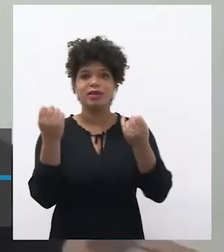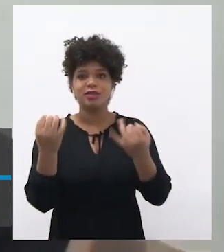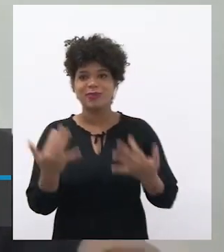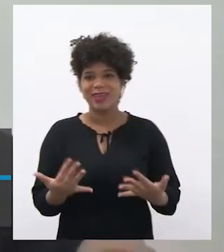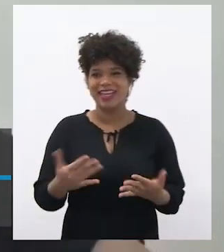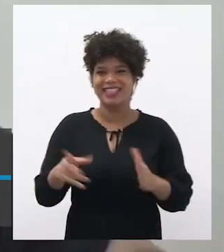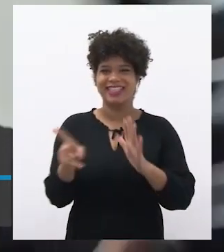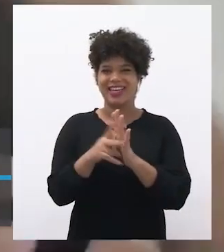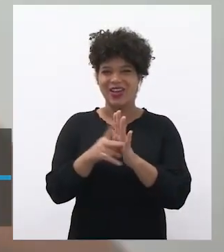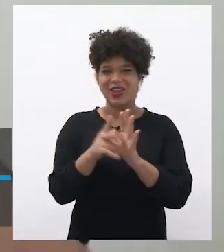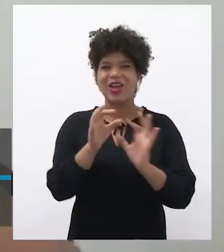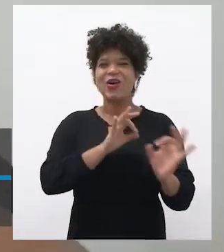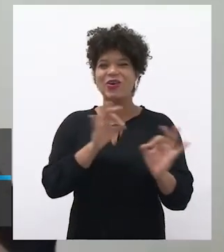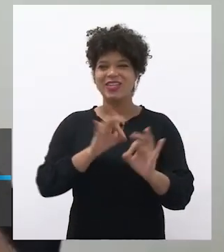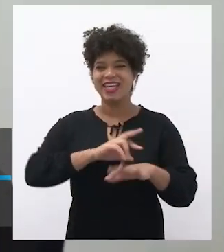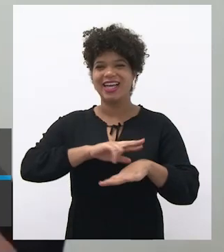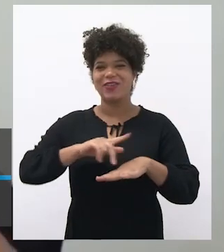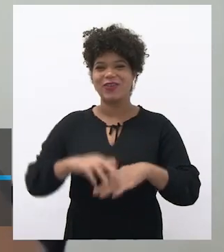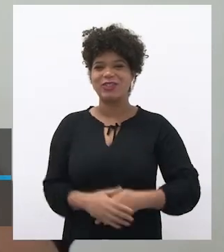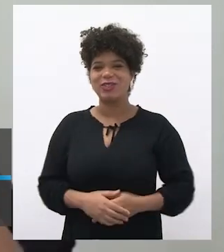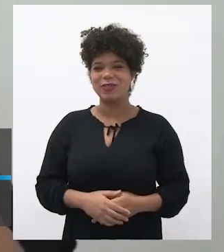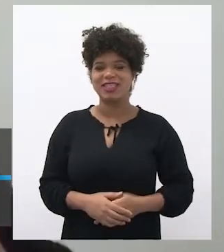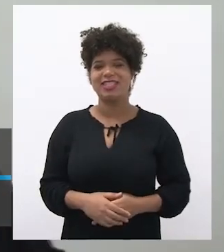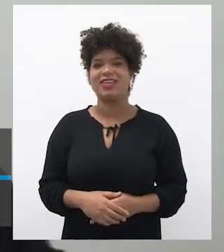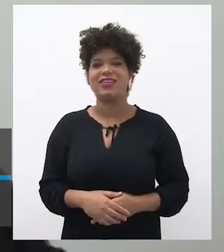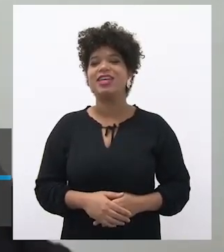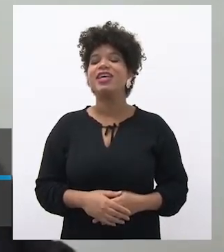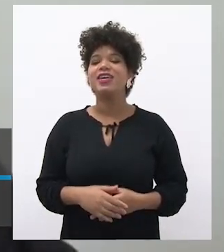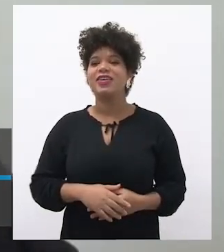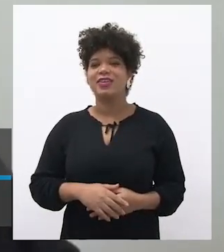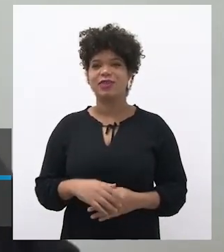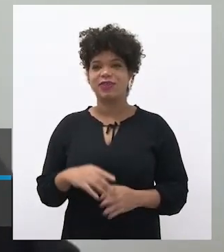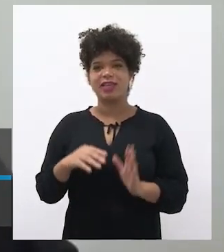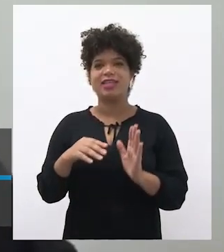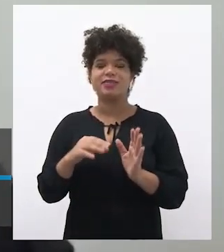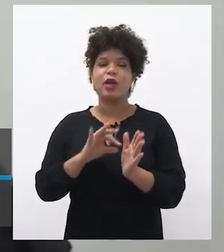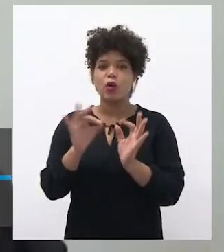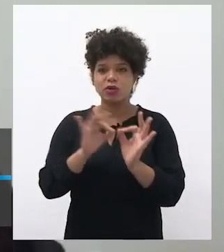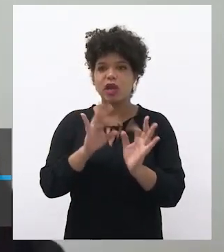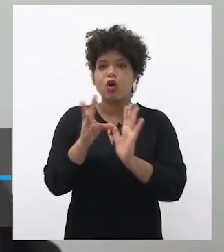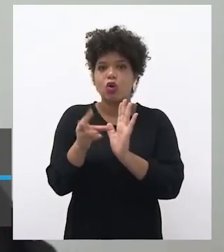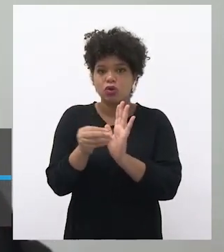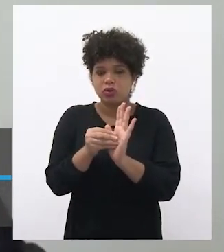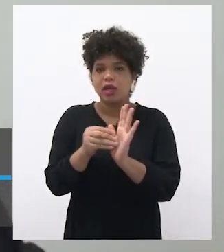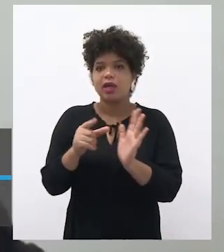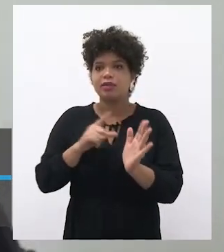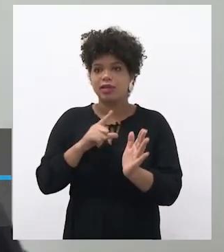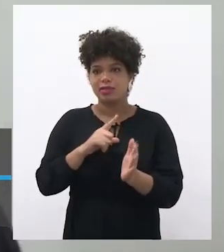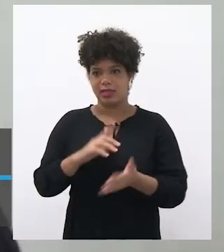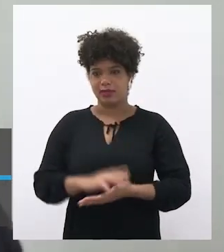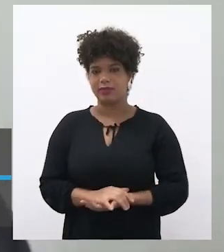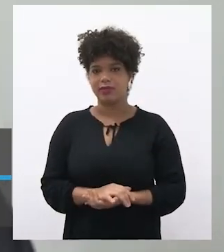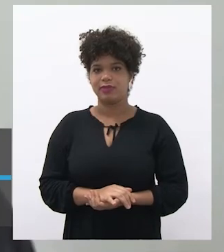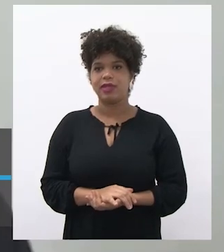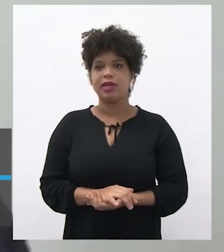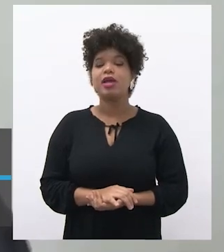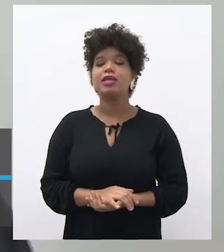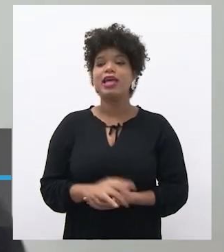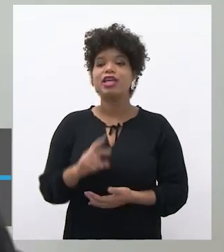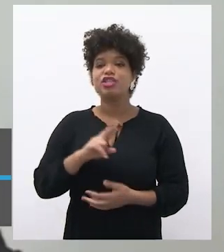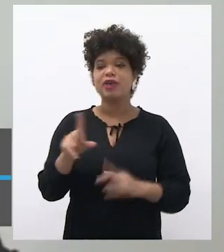prevendo mecanismos de responsabilização ou de punição de autores da violência. Para se ter uma ideia, por